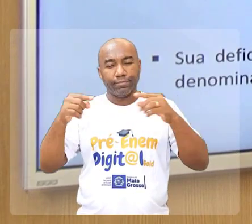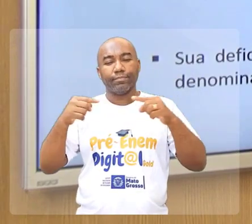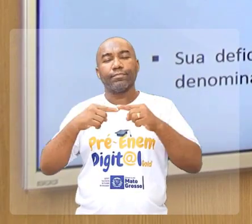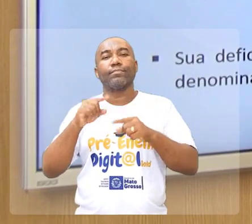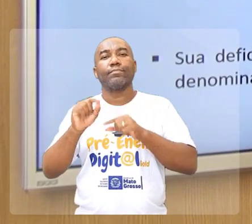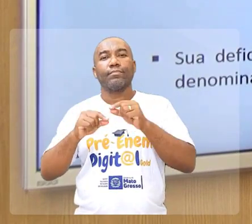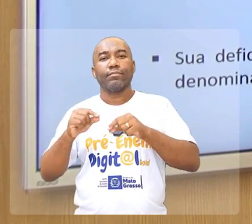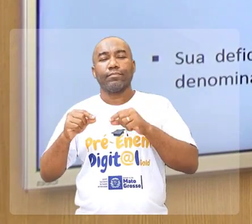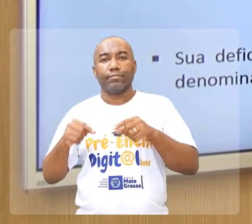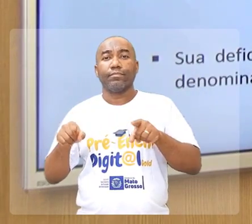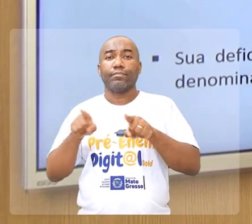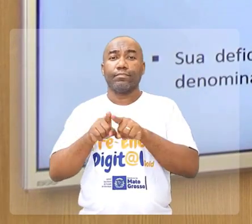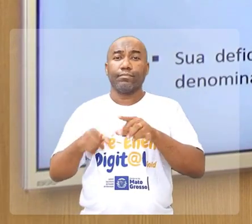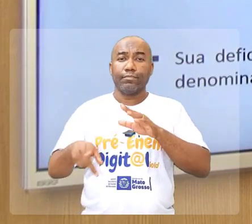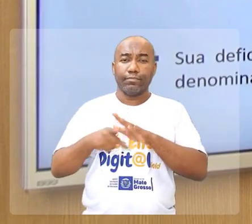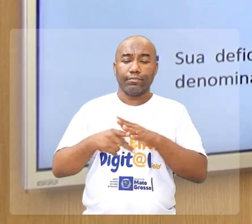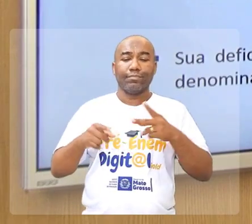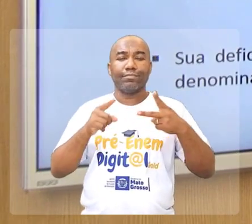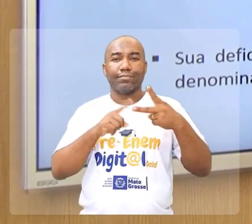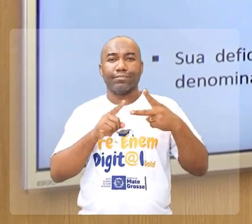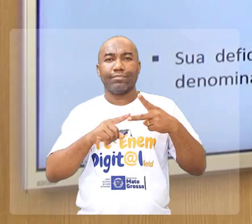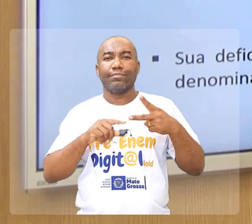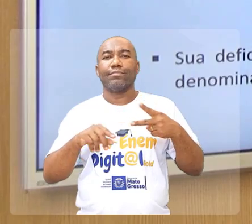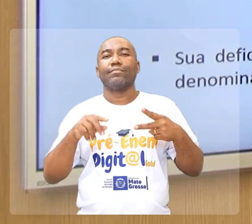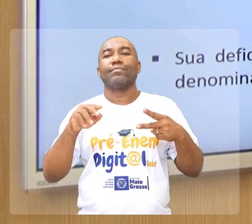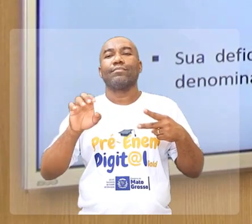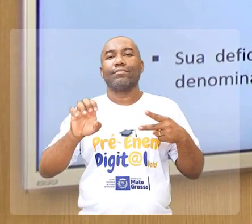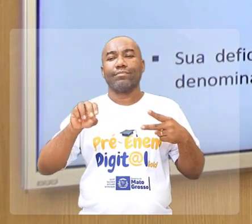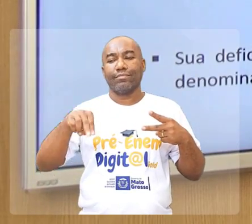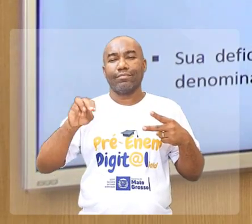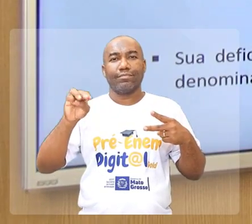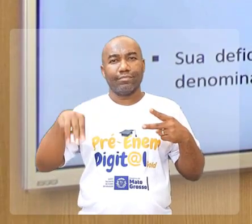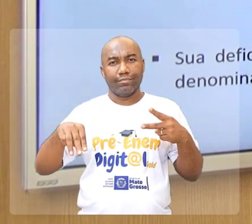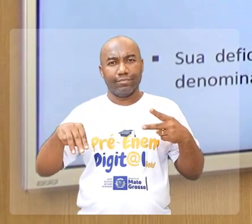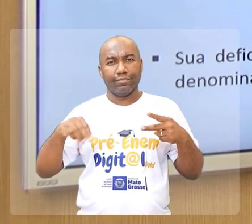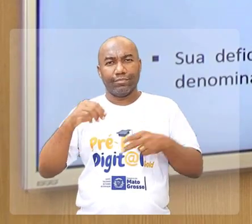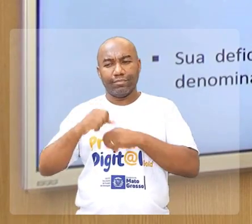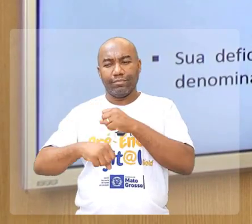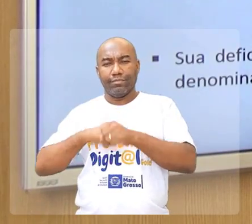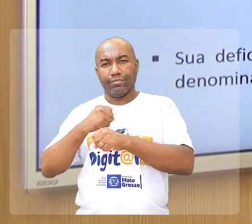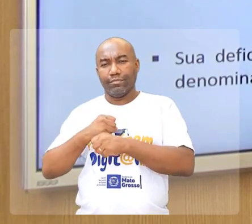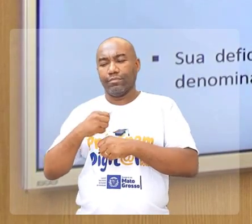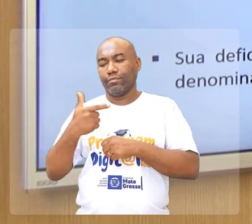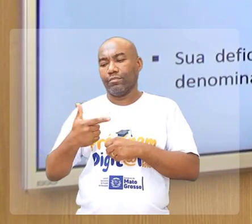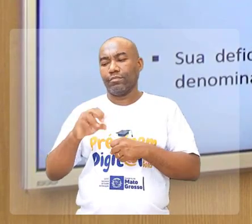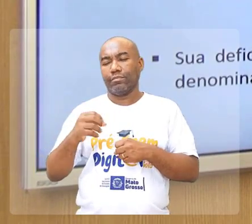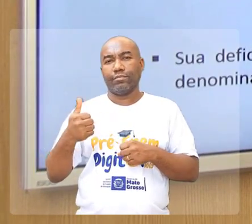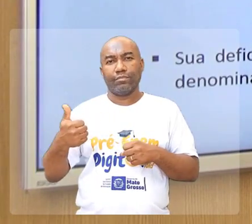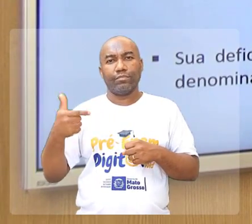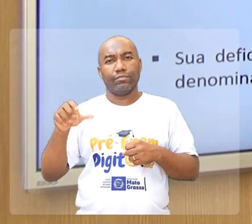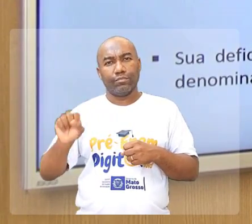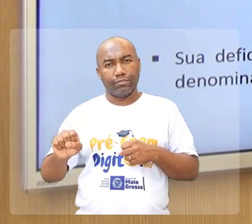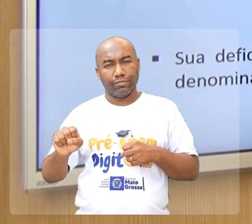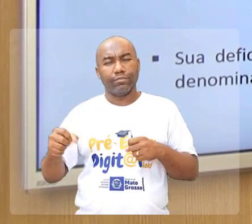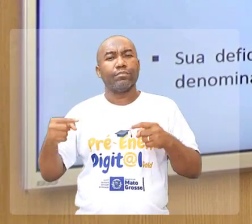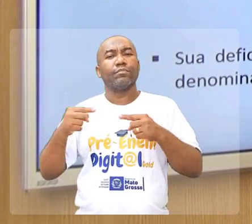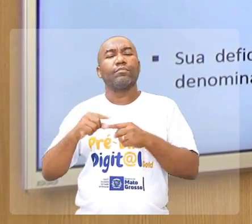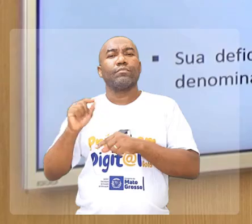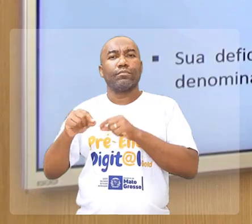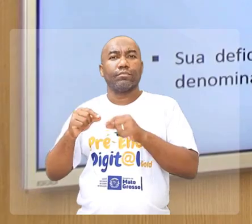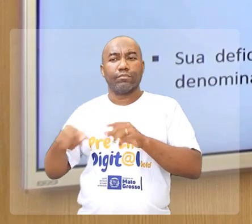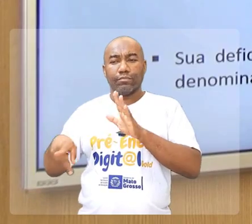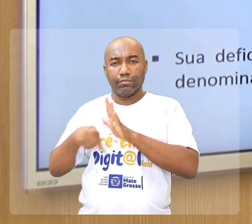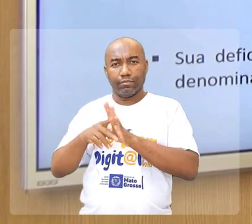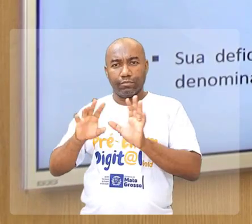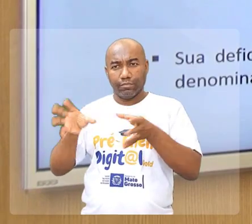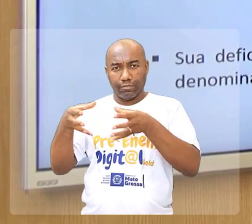vocês o enunciado da questão do Enem de 2018. Ela dizia assim, ó: um grupo